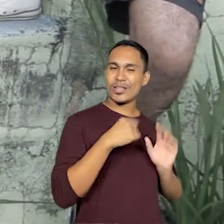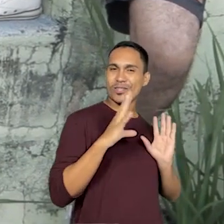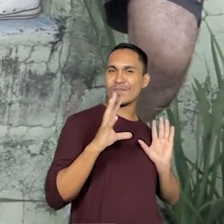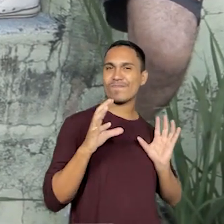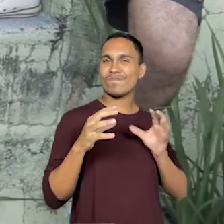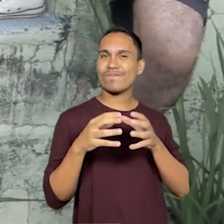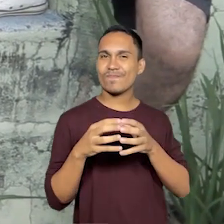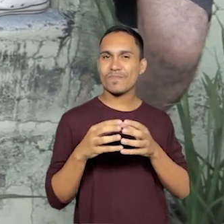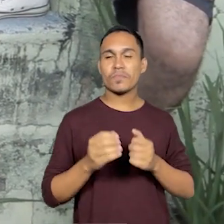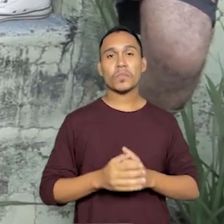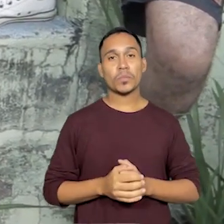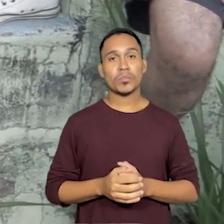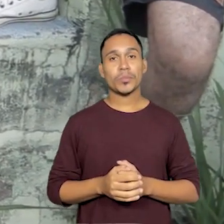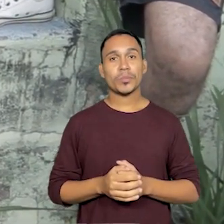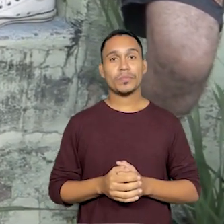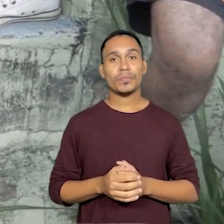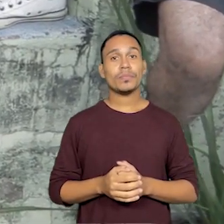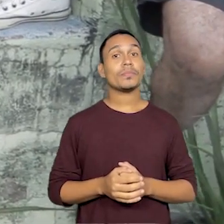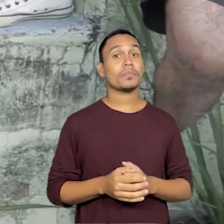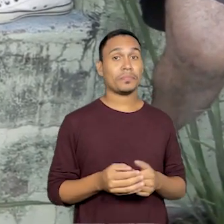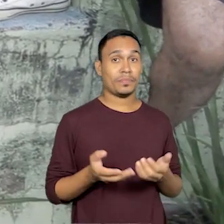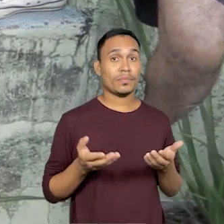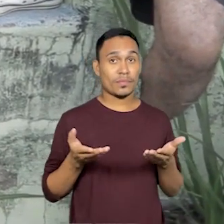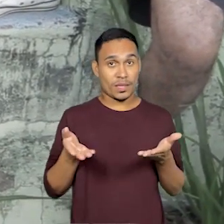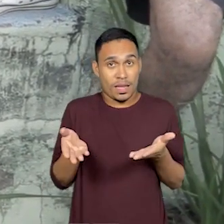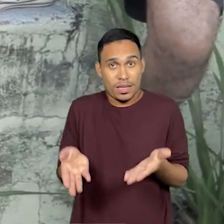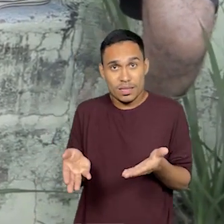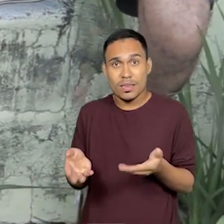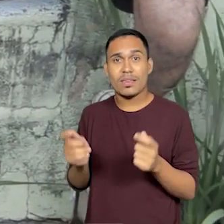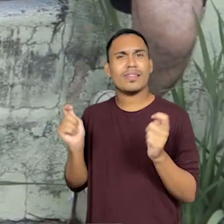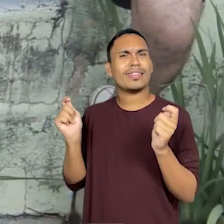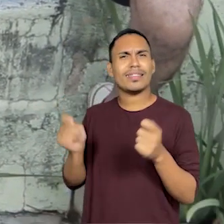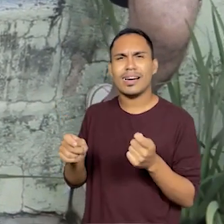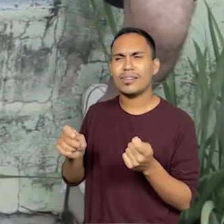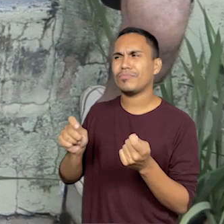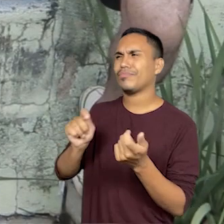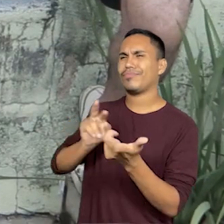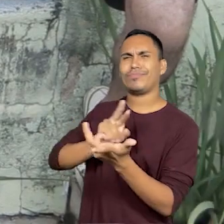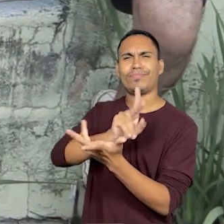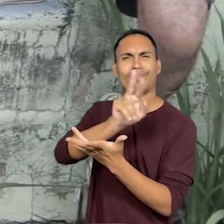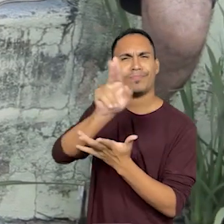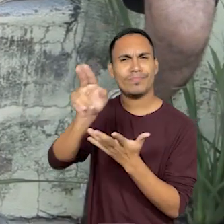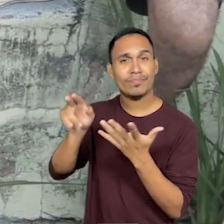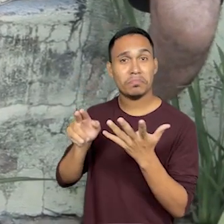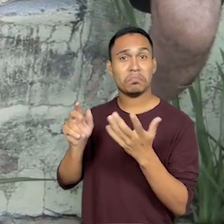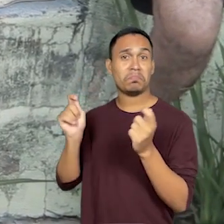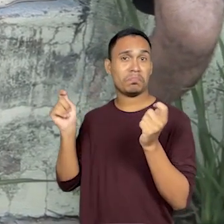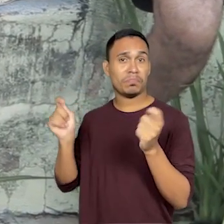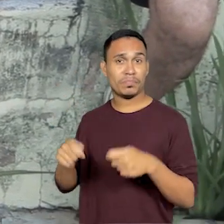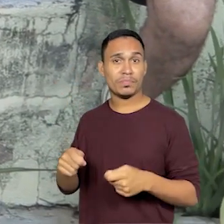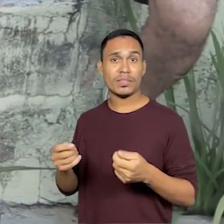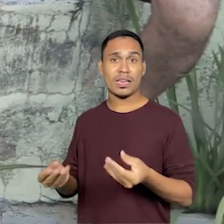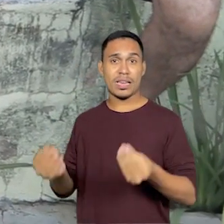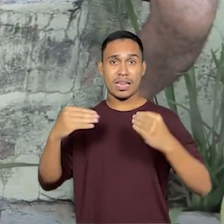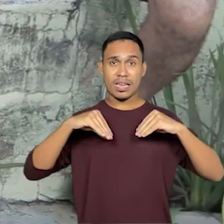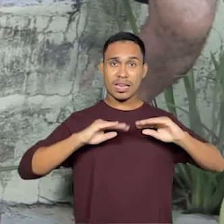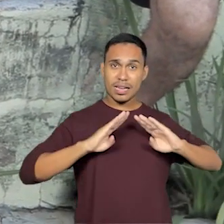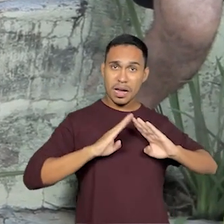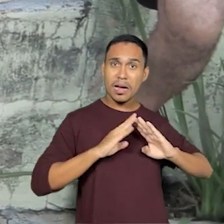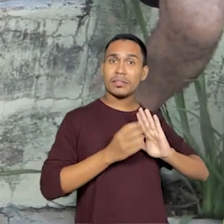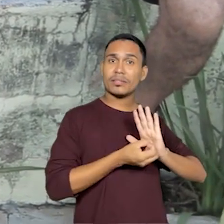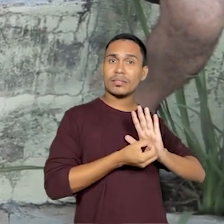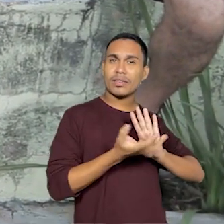Tainária Romão. O espaço, assim, nos abre um leque de possibilidades. Integra Arte Jucá. Levar para casa como oficinas,